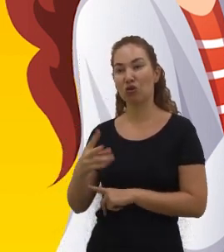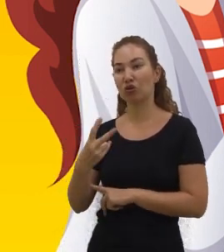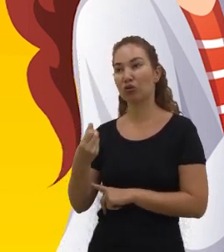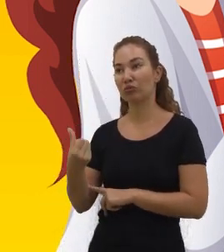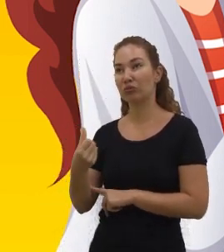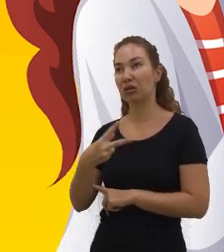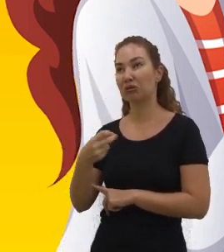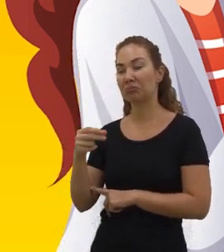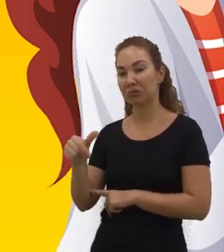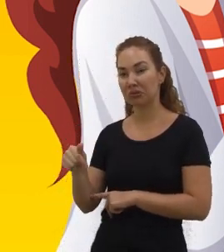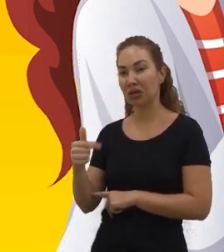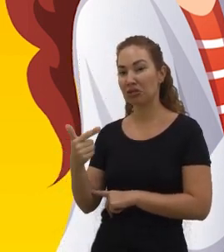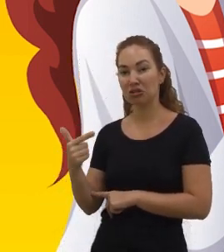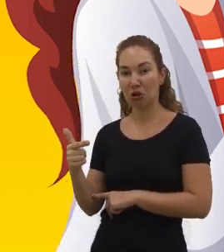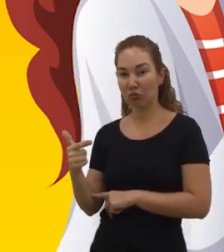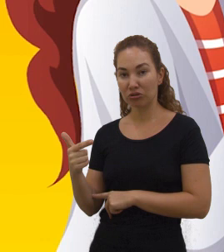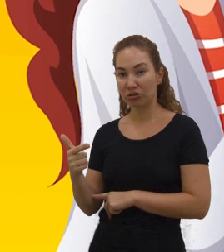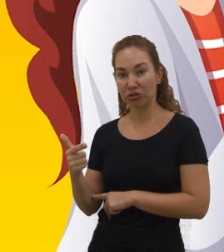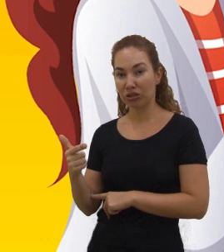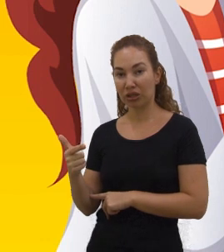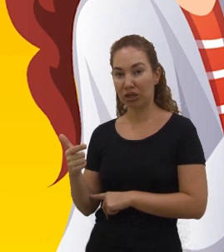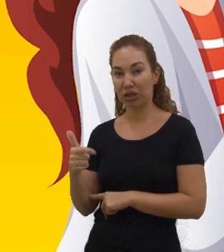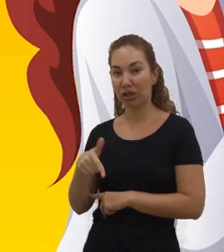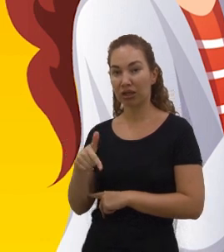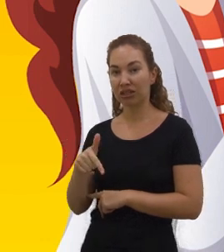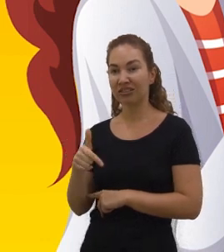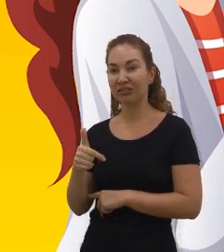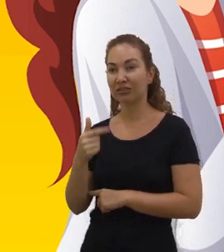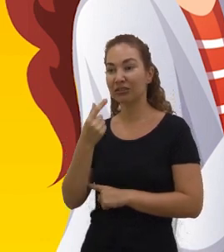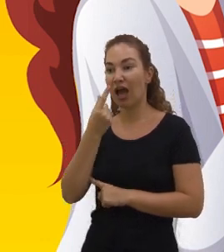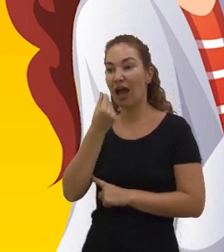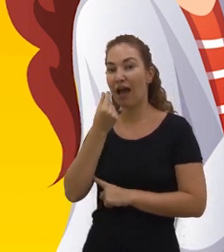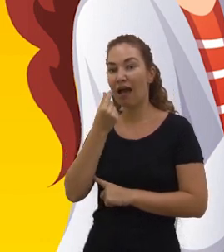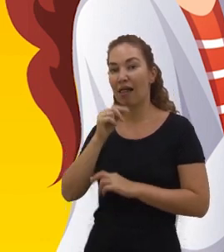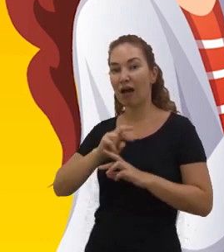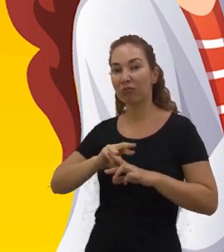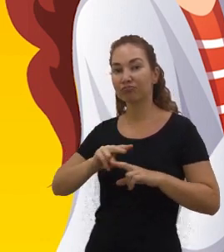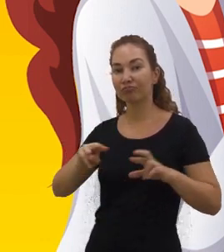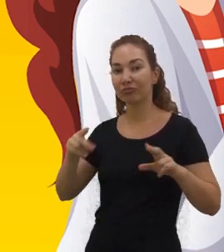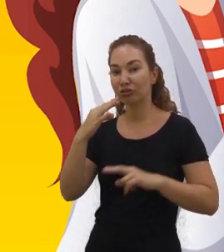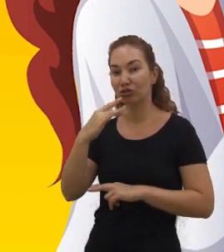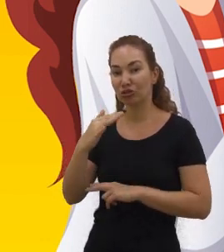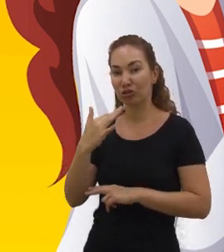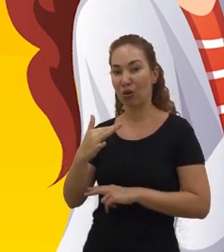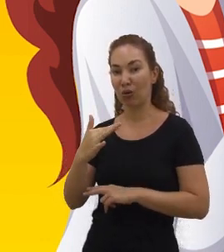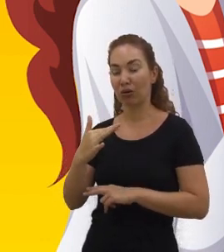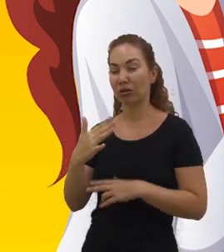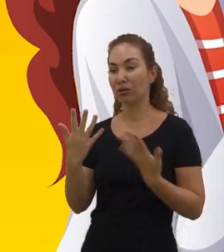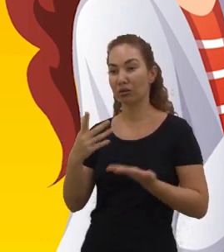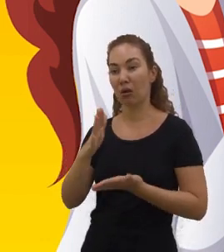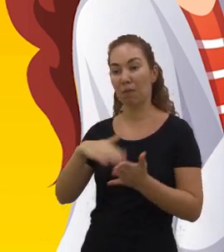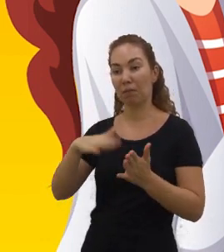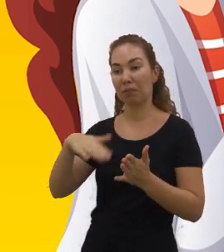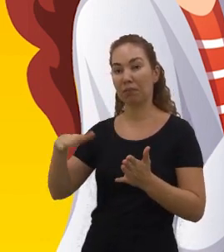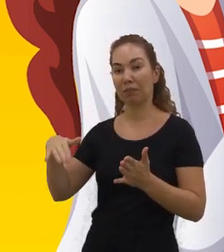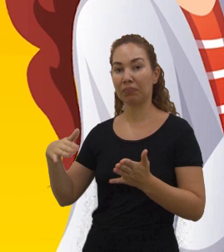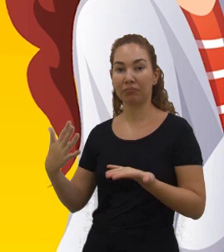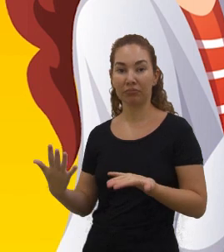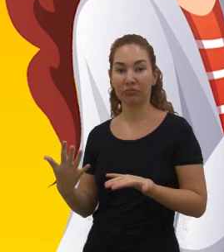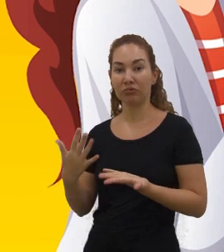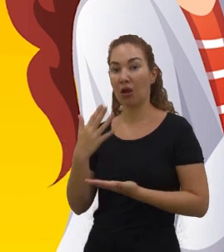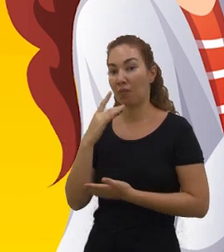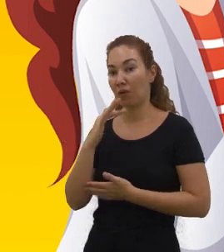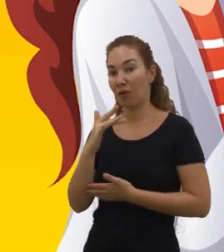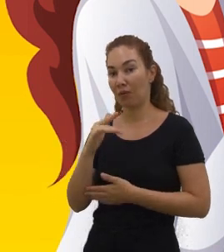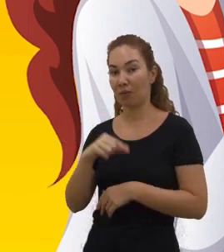2006, 2007, não tinha esses assuntos em pauta. Então, quando a gente, entre nós, queria pintar alguma coisa, a gente também falava cor de